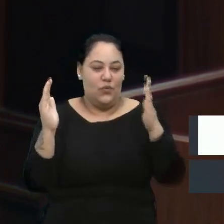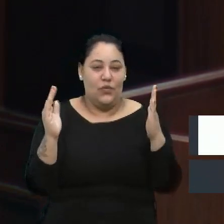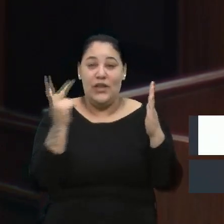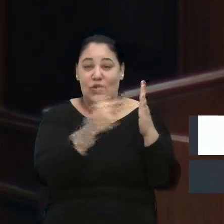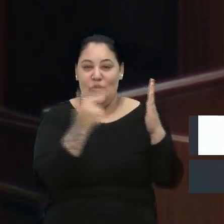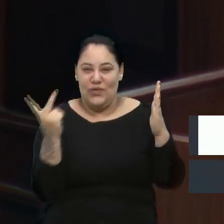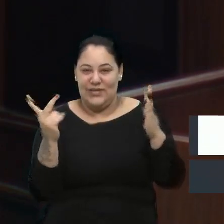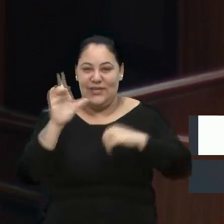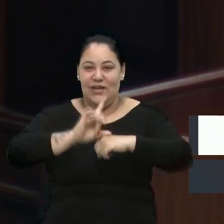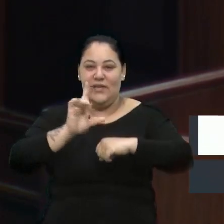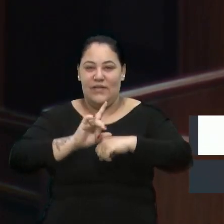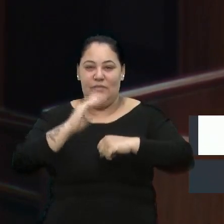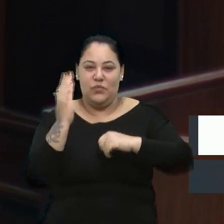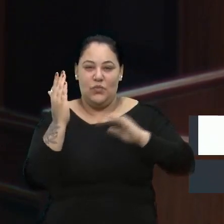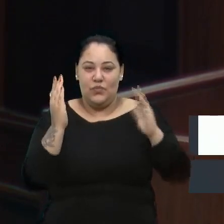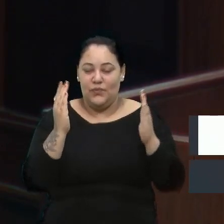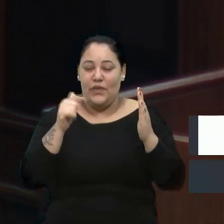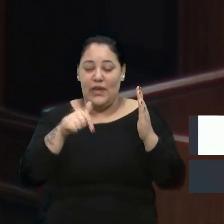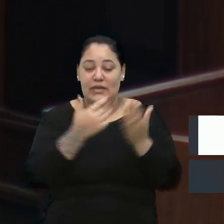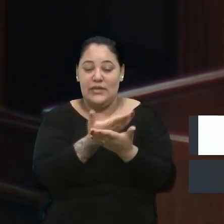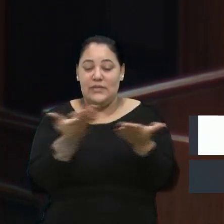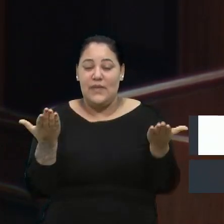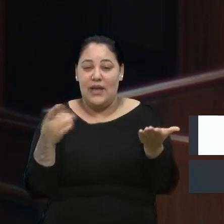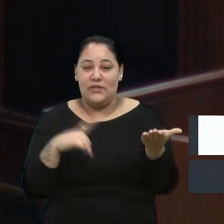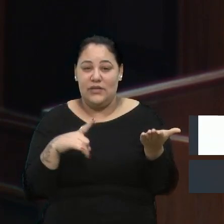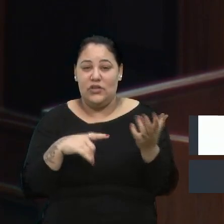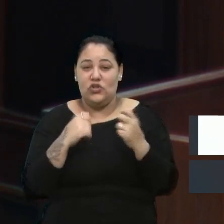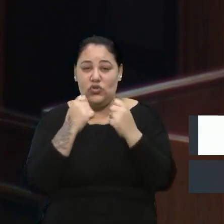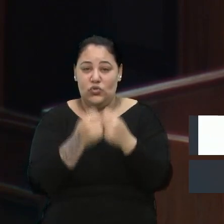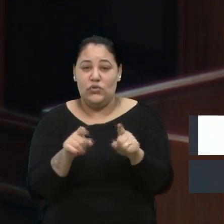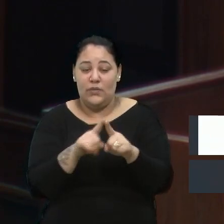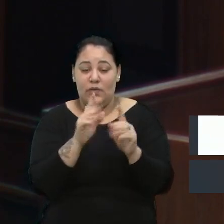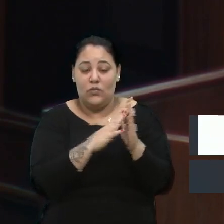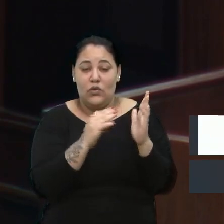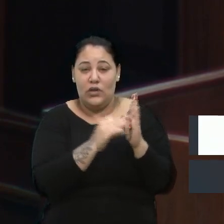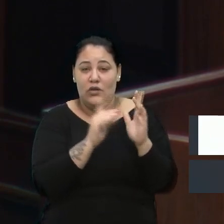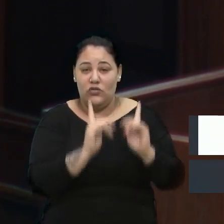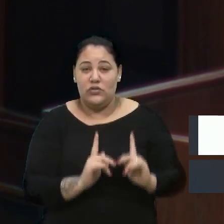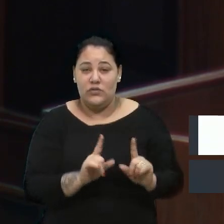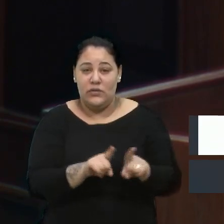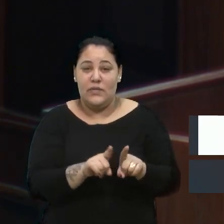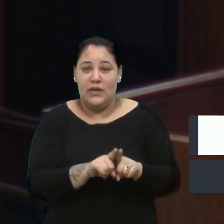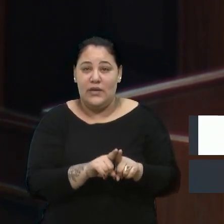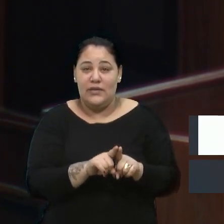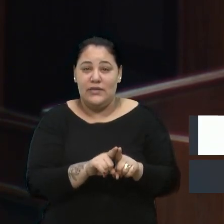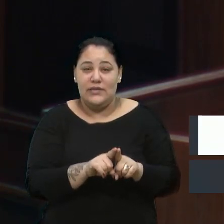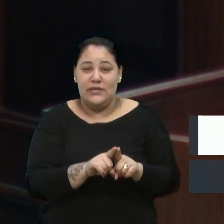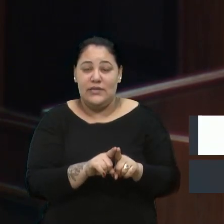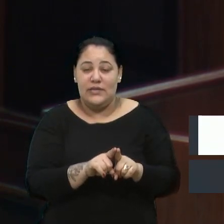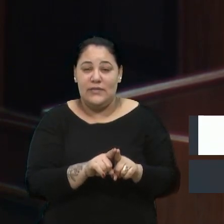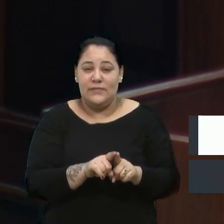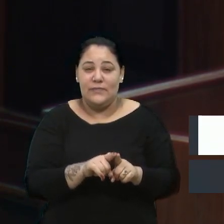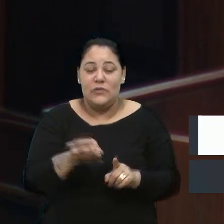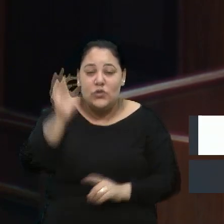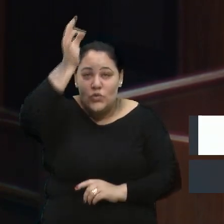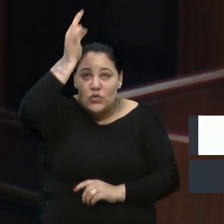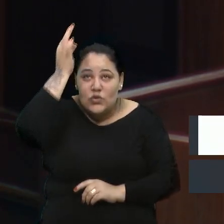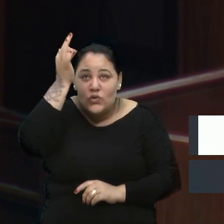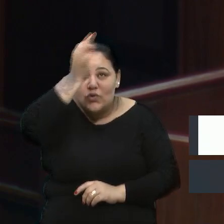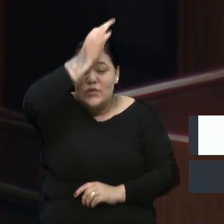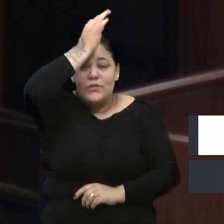como eu citei, que é a Júlio e a Sinimbu. E nos anos 90, mais especificamente no final dos anos 90,